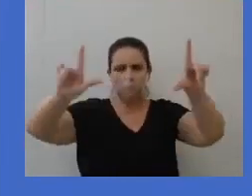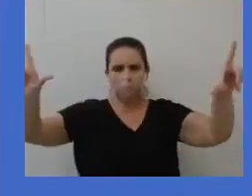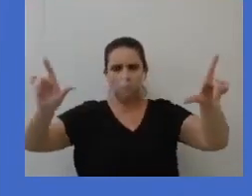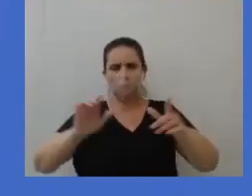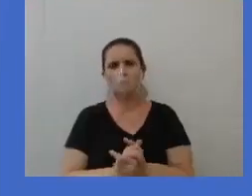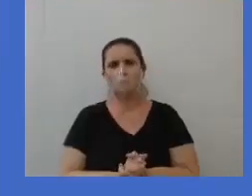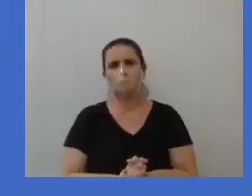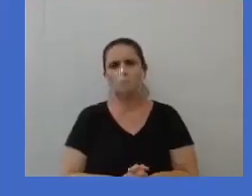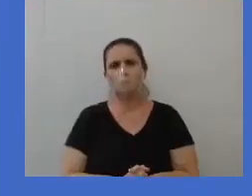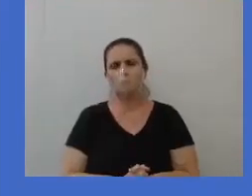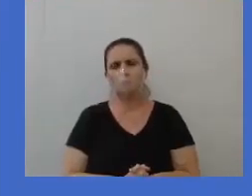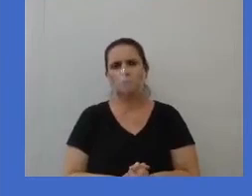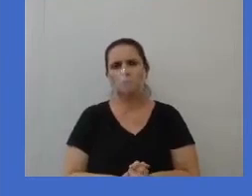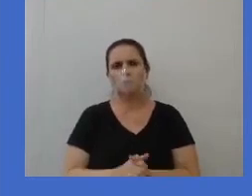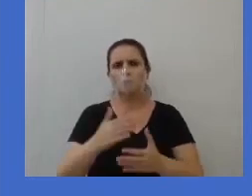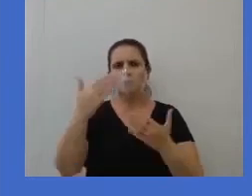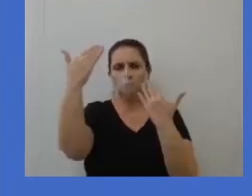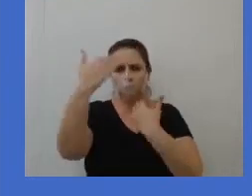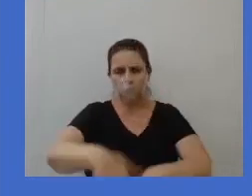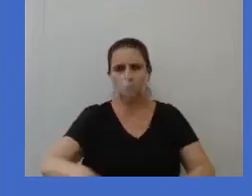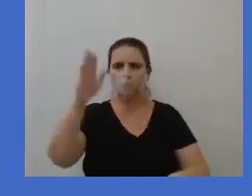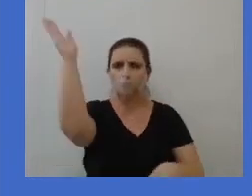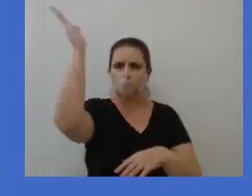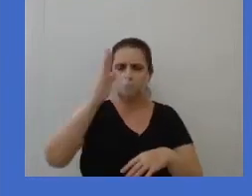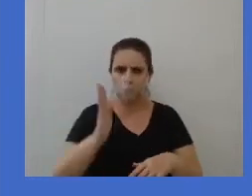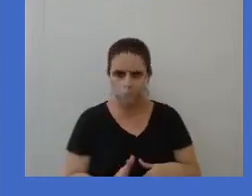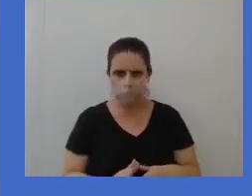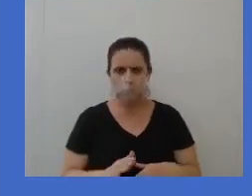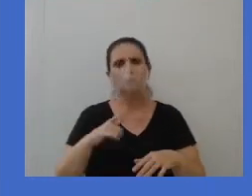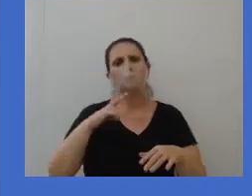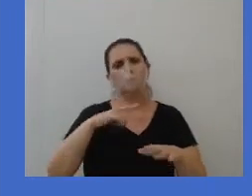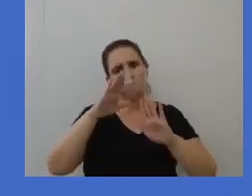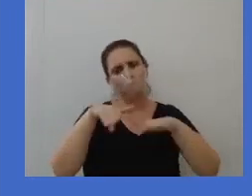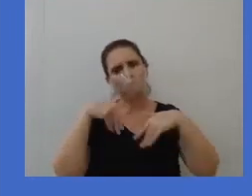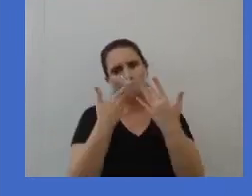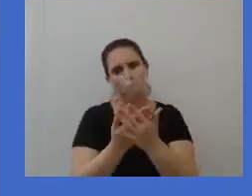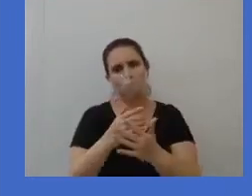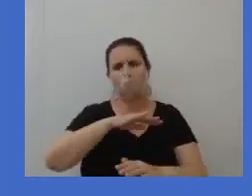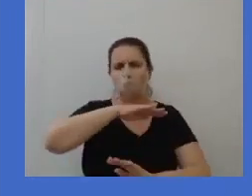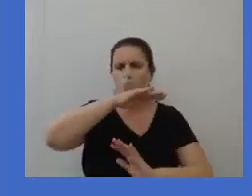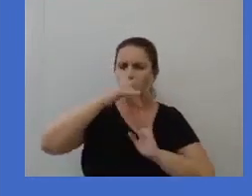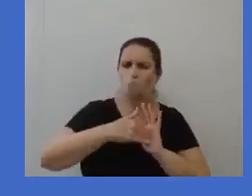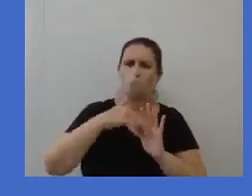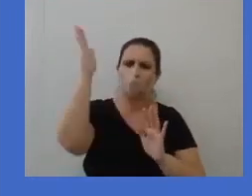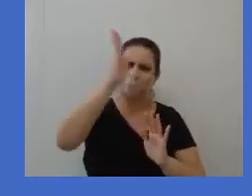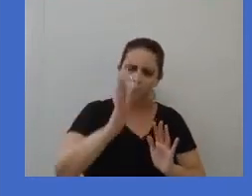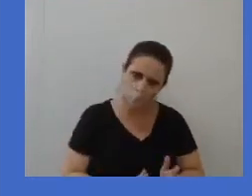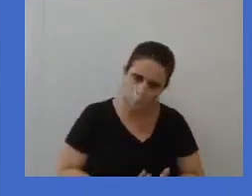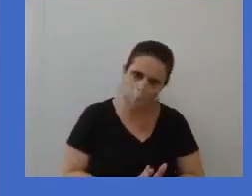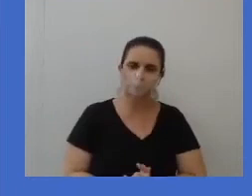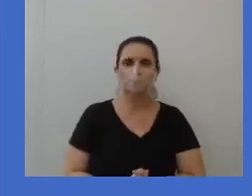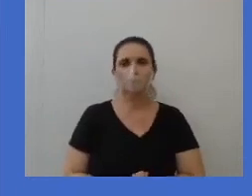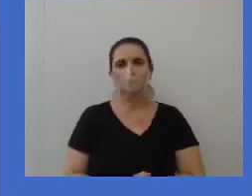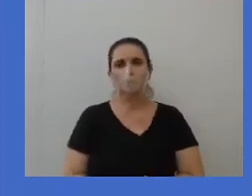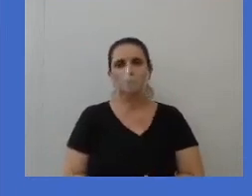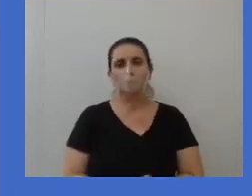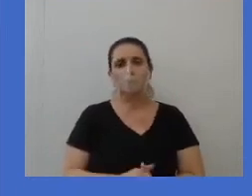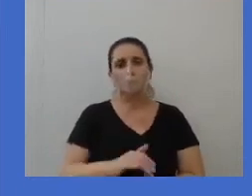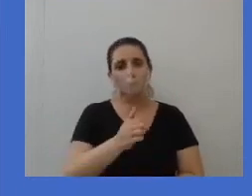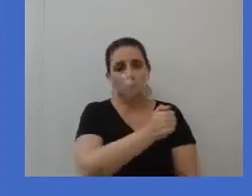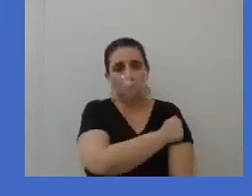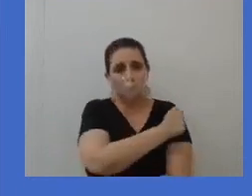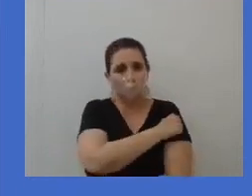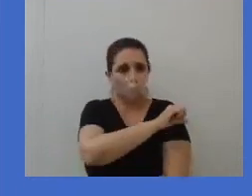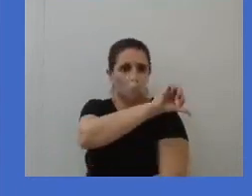passei rápido, Prova Brasil. Isso foi aplicado nas escolas de todo o país. Para quem? Para meninos